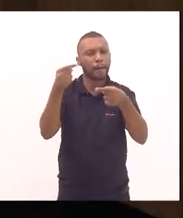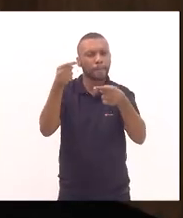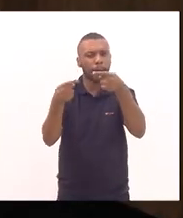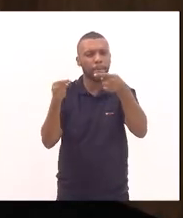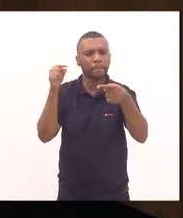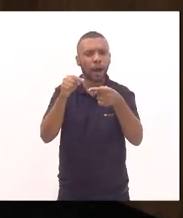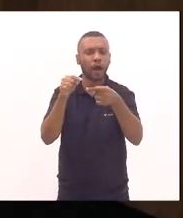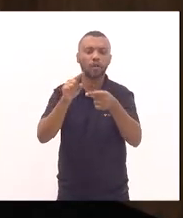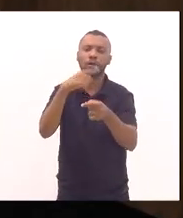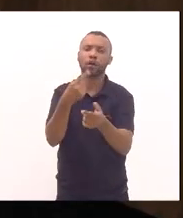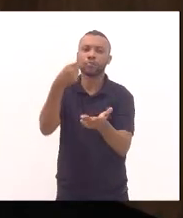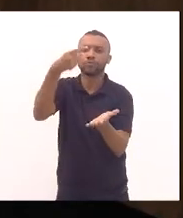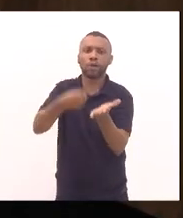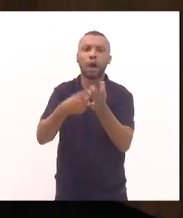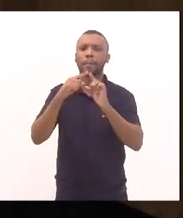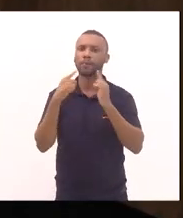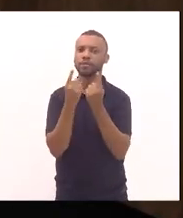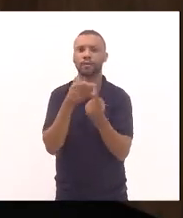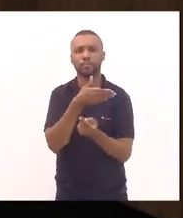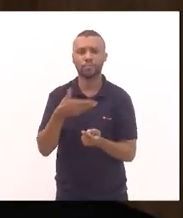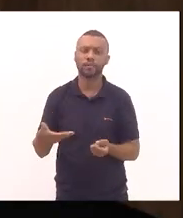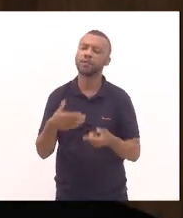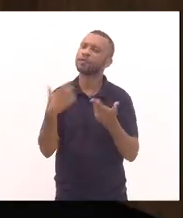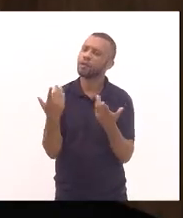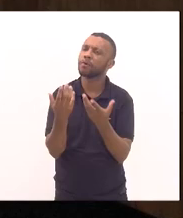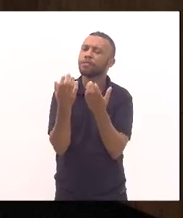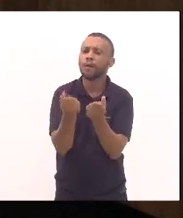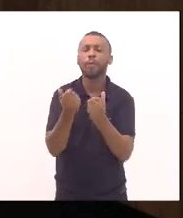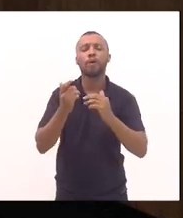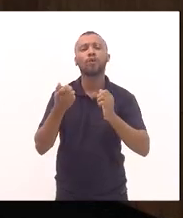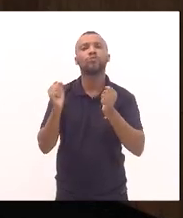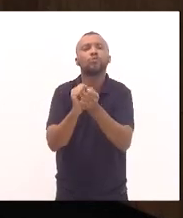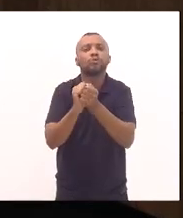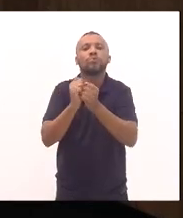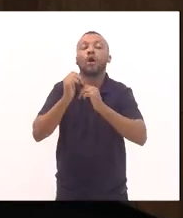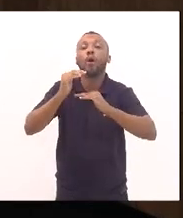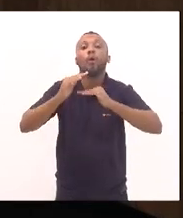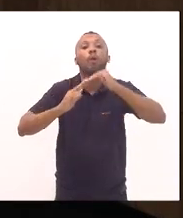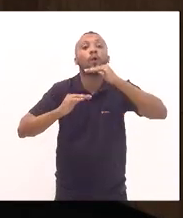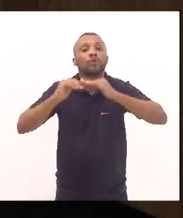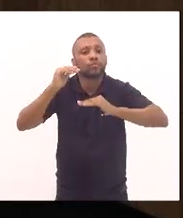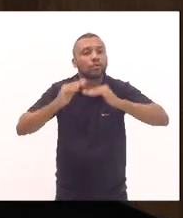fizéssemos audiências públicas. Então, vamos construir, né, uma